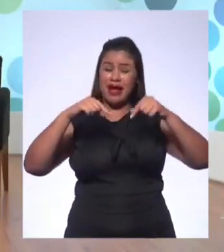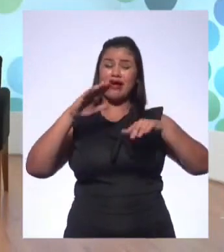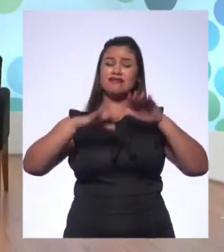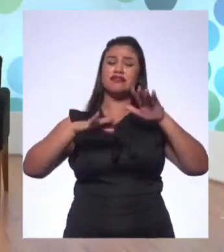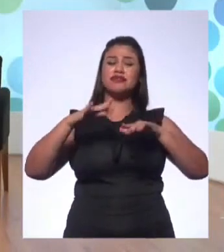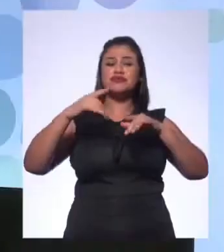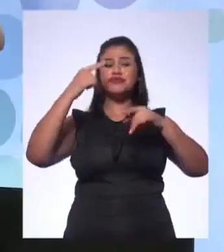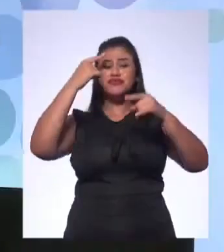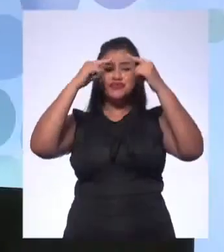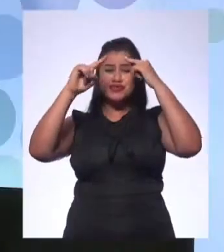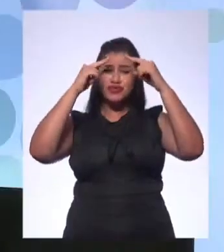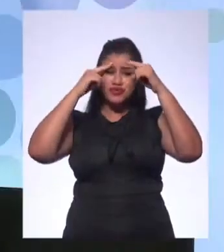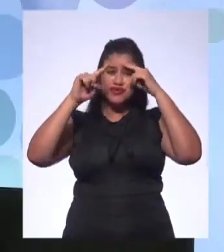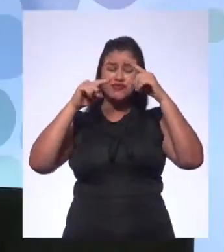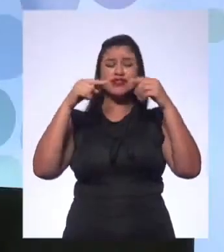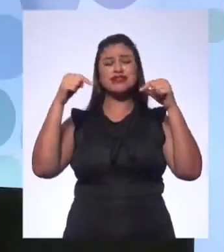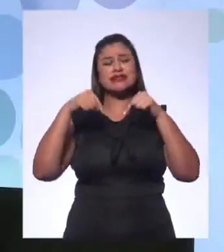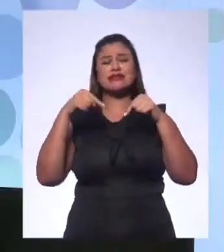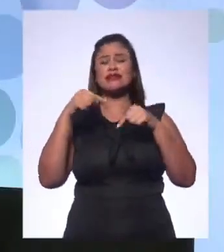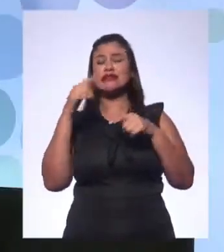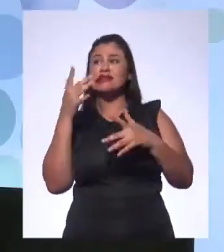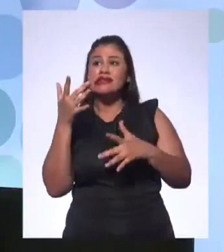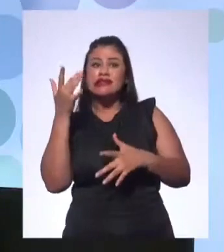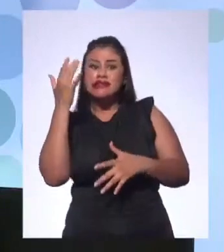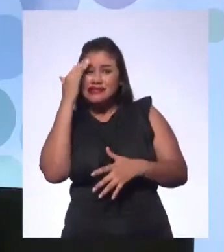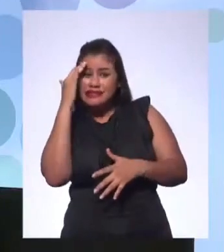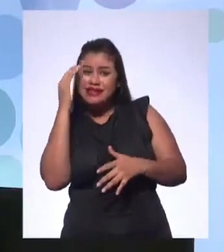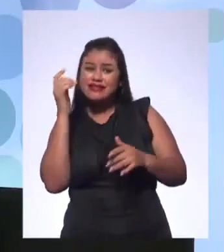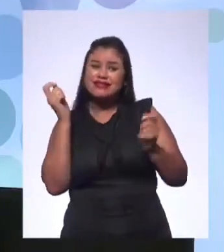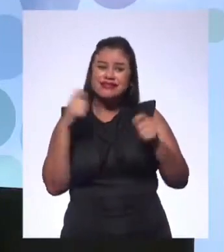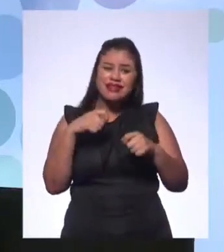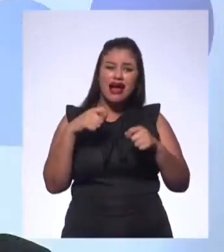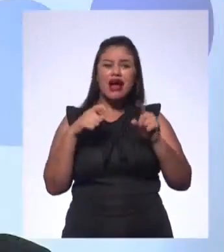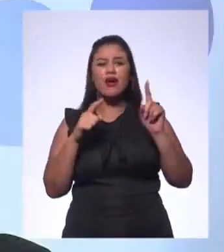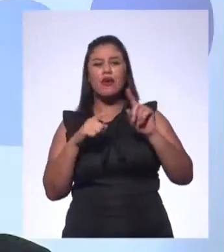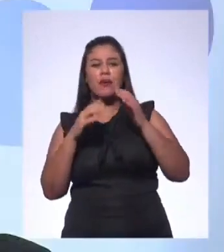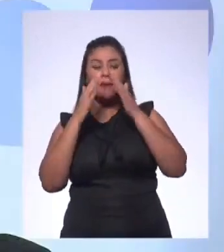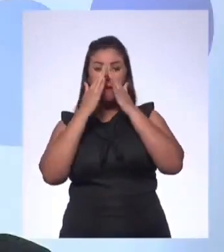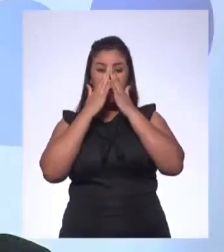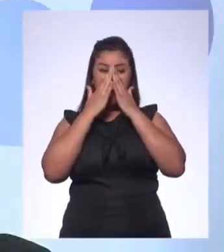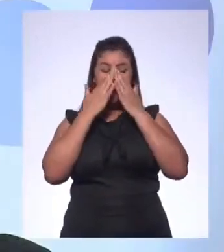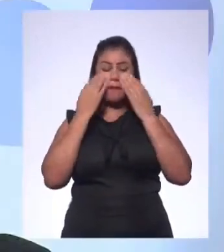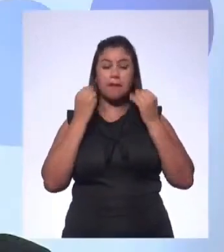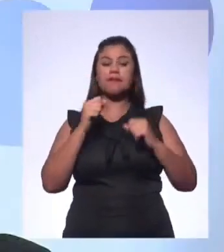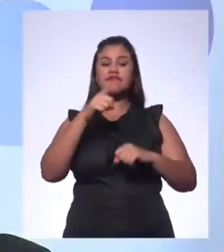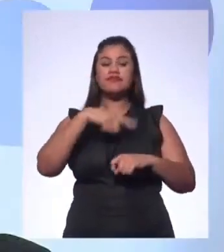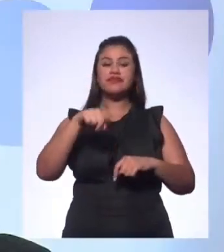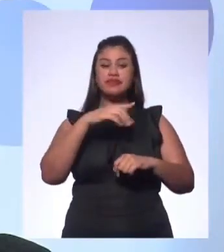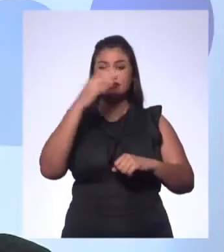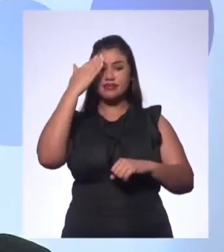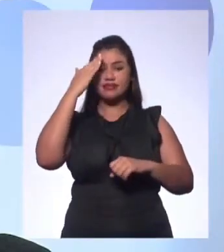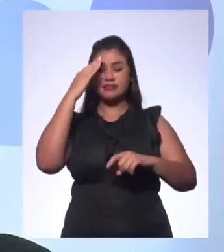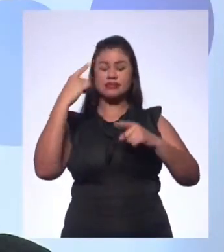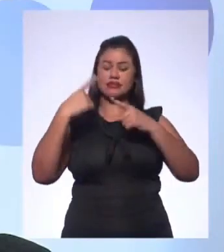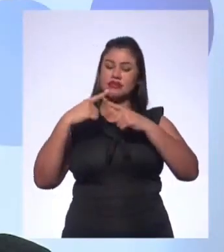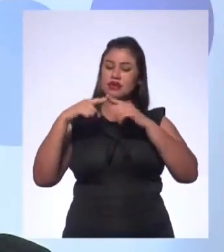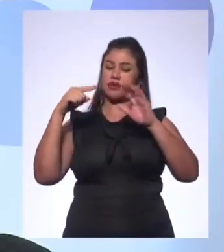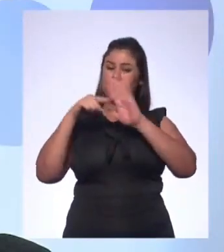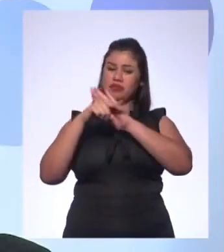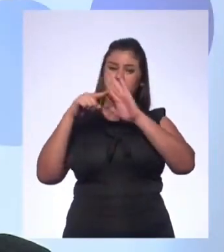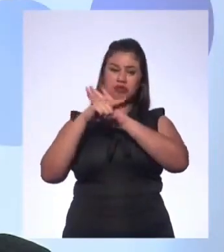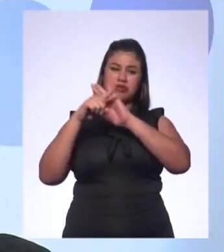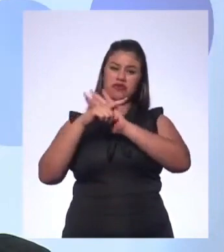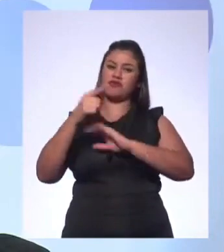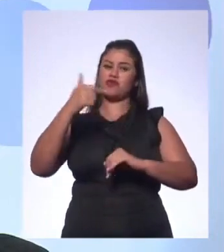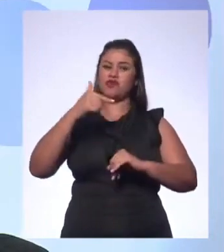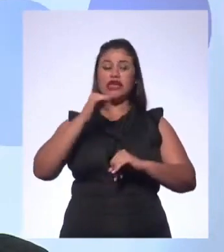tem dúvida, já pergunta, e aí aqui você fica, será que eles estão entendendo? Não, mas eu acho Será que eles estão entendendo, que os professores não estão colocando dúvidas aqui, não. Então, Se tá,